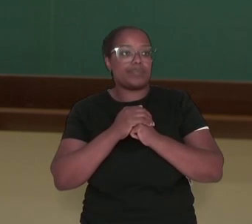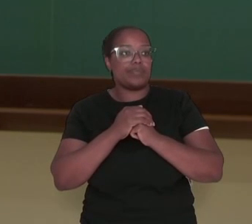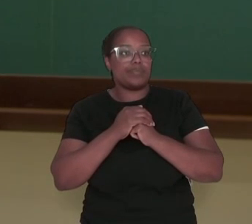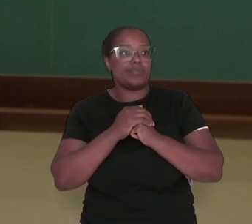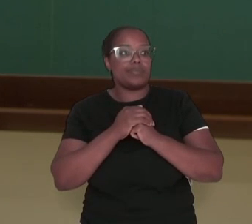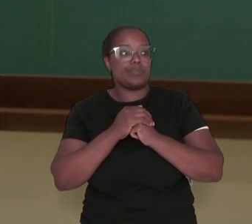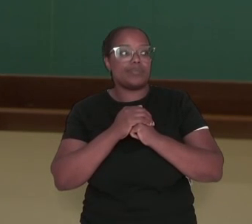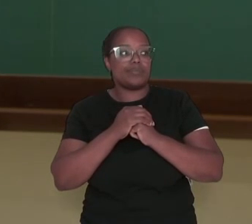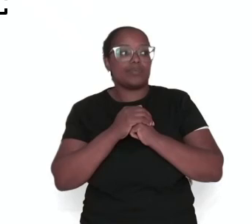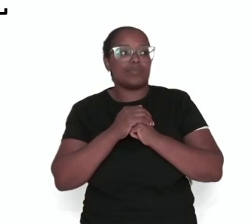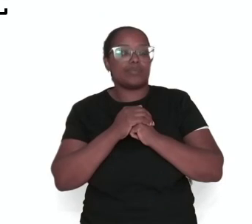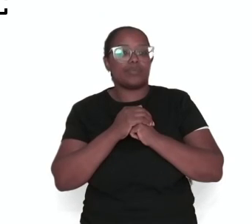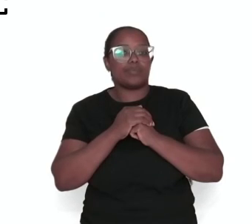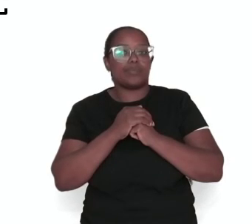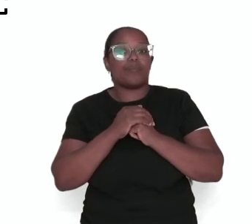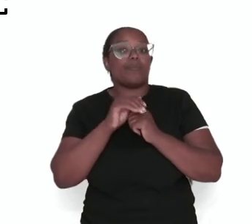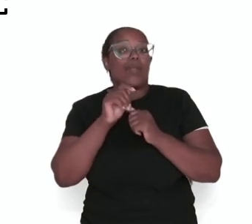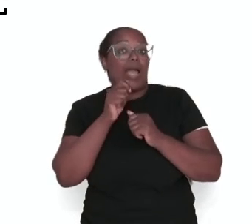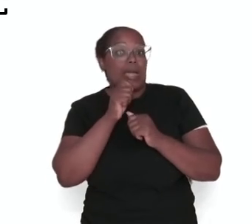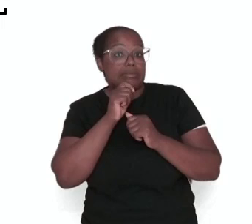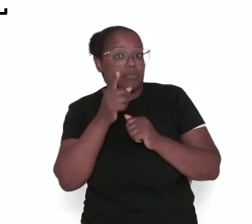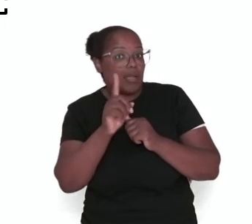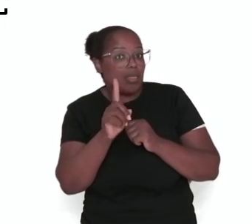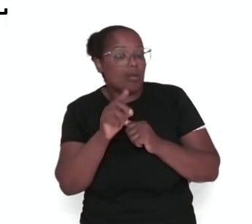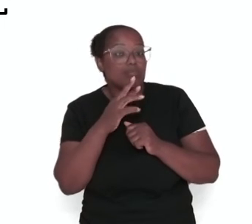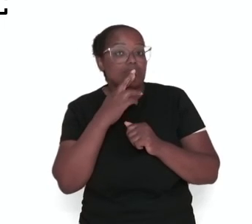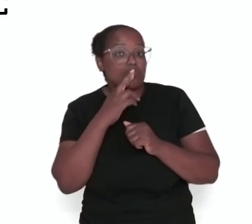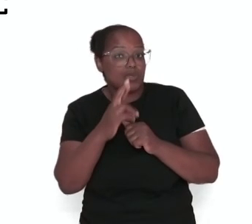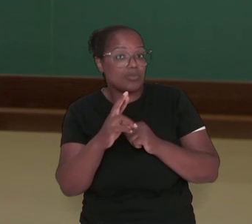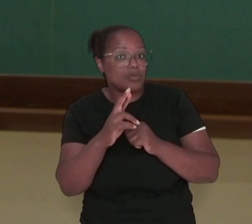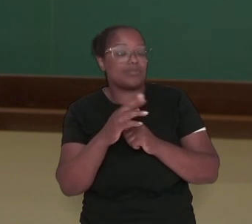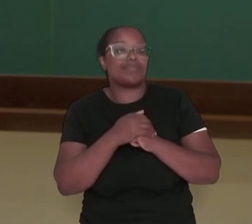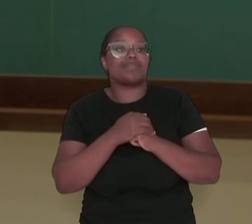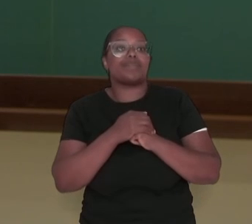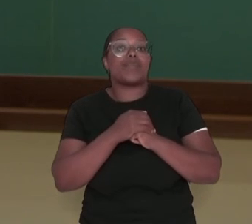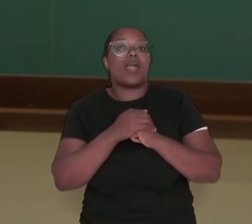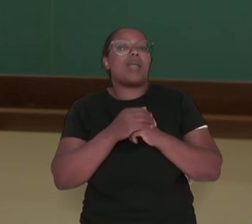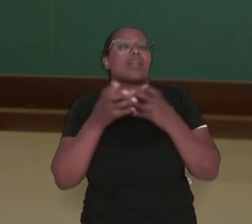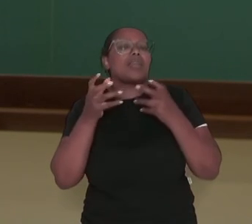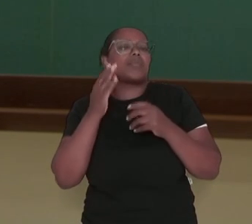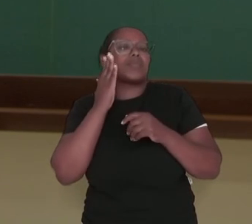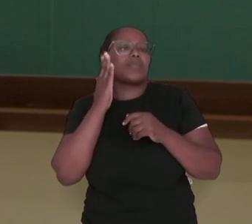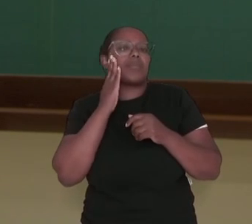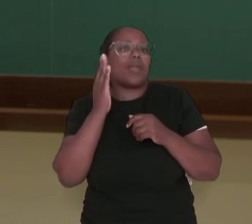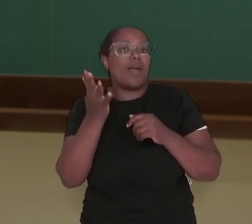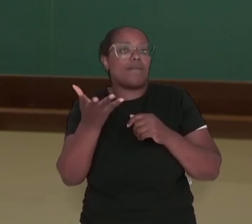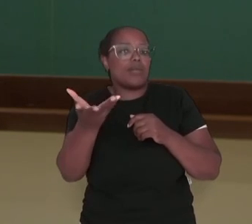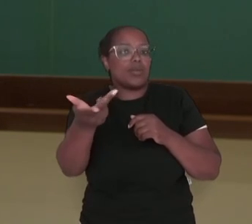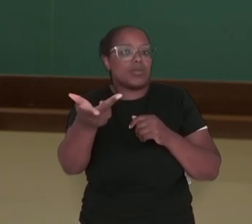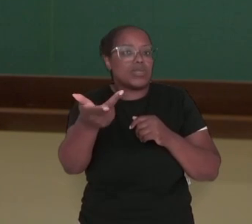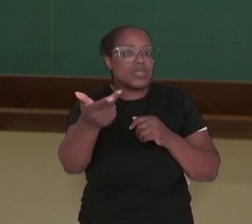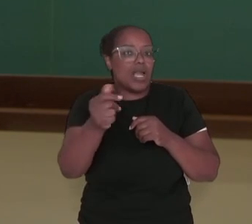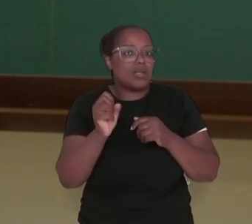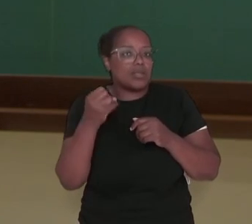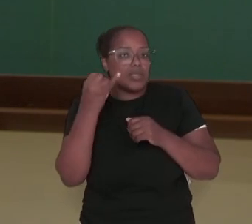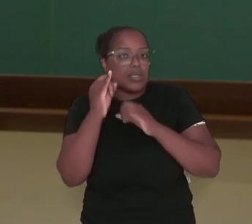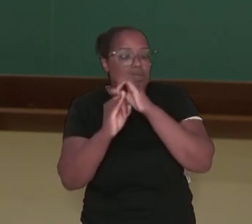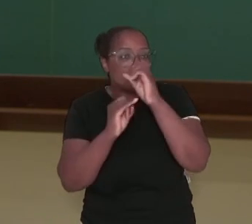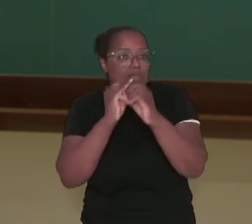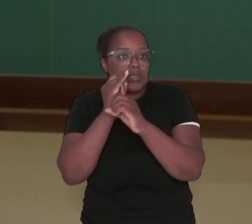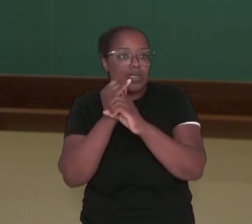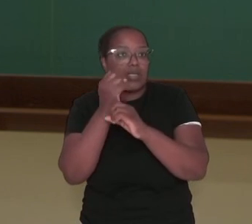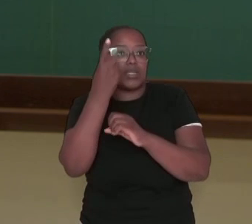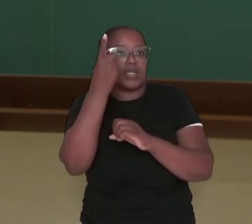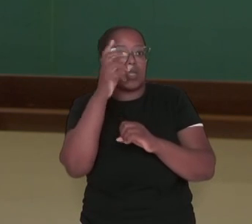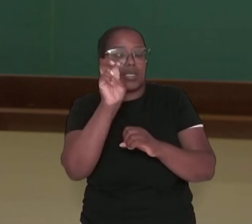A velocidade, ainda não respondemos, pessoal. Queremos saber a velocidade, né? Então, a velocidade da internet é de